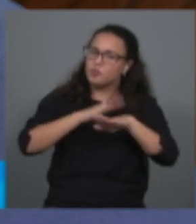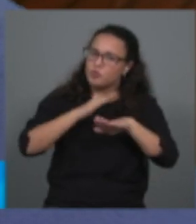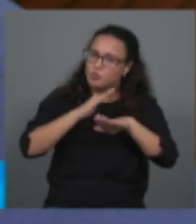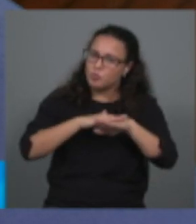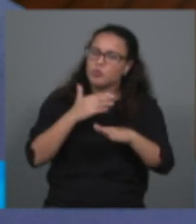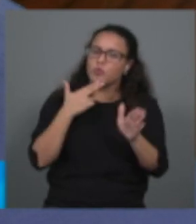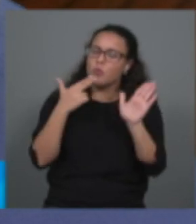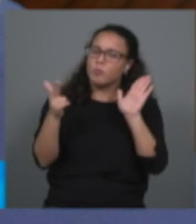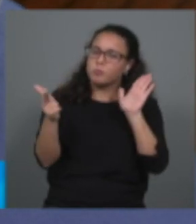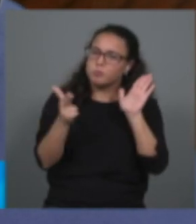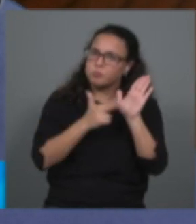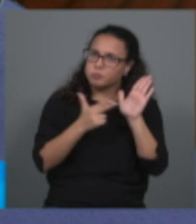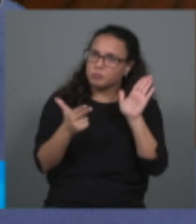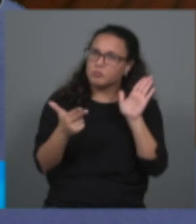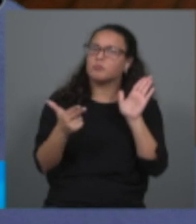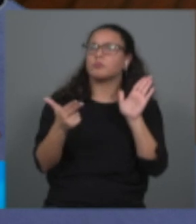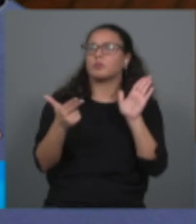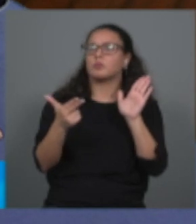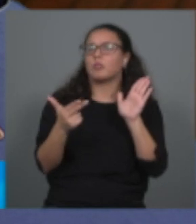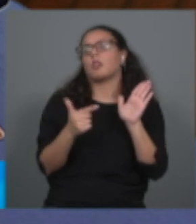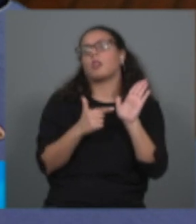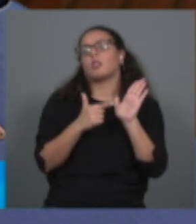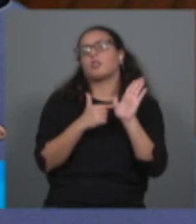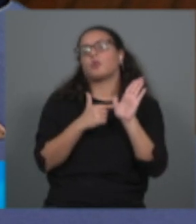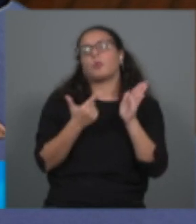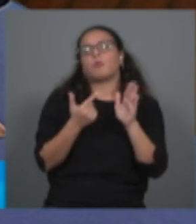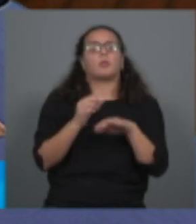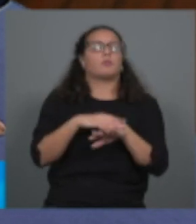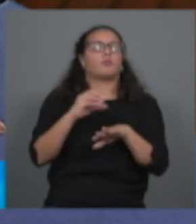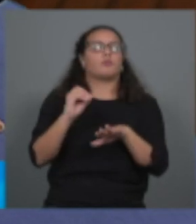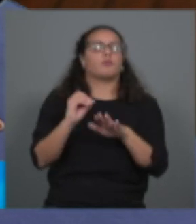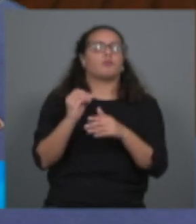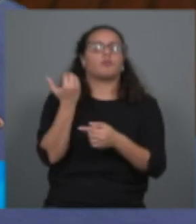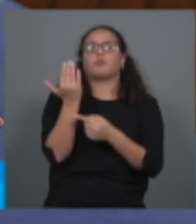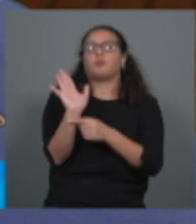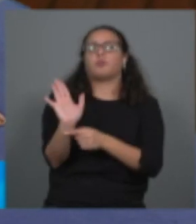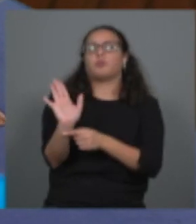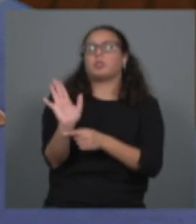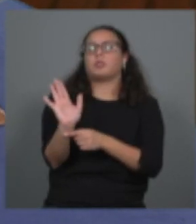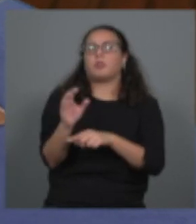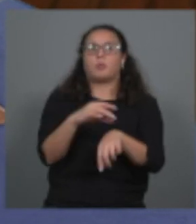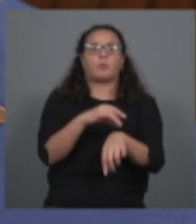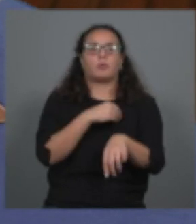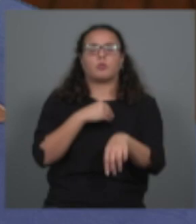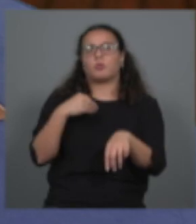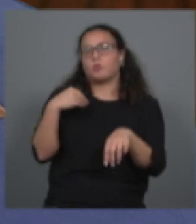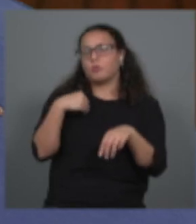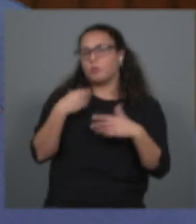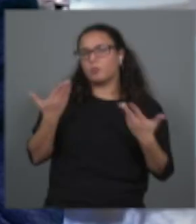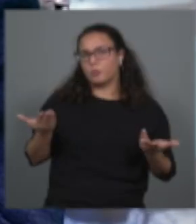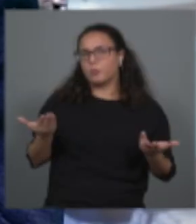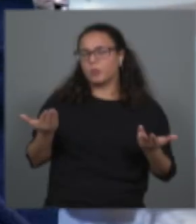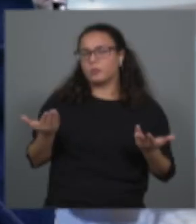verídico de quem tem autoridade científica, como os médicos que estavam a tratar o doente, ou outro milagre que não fosse